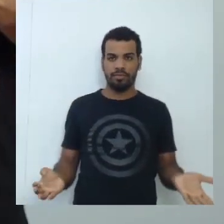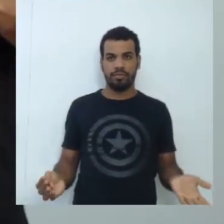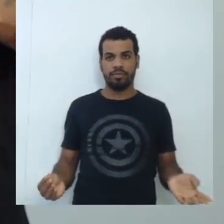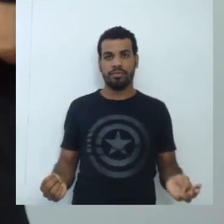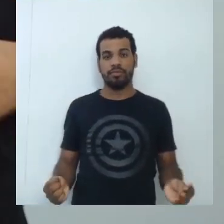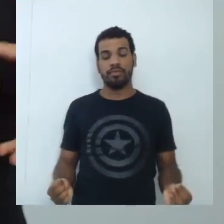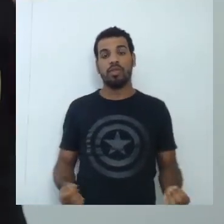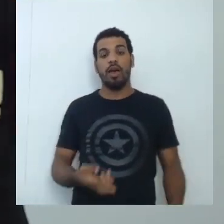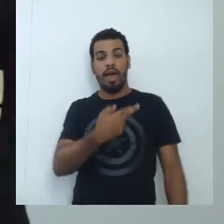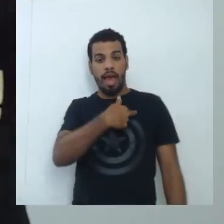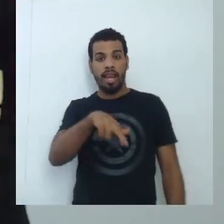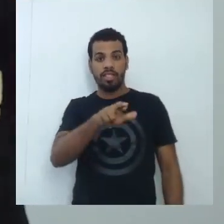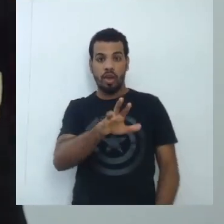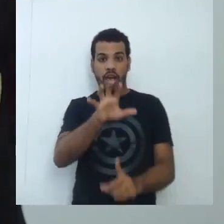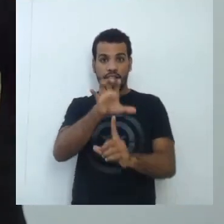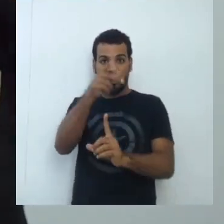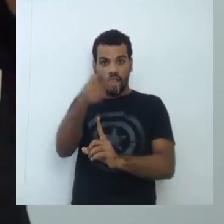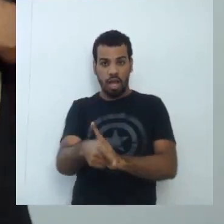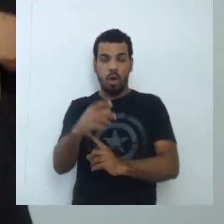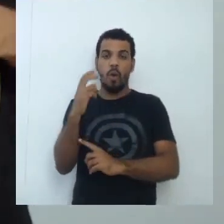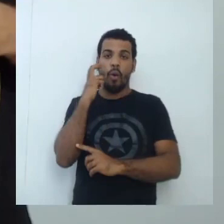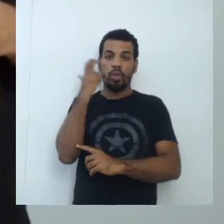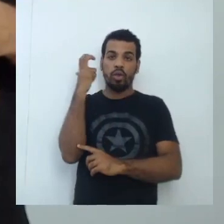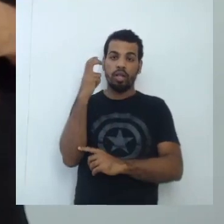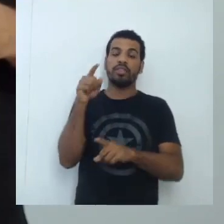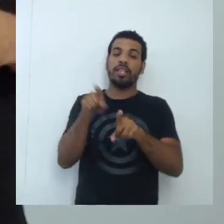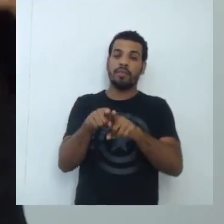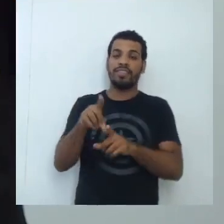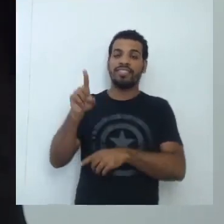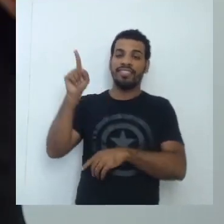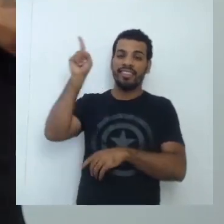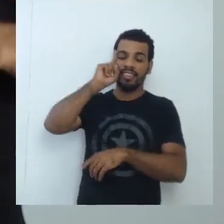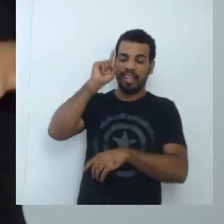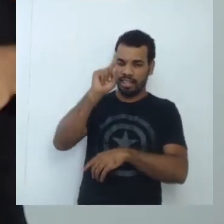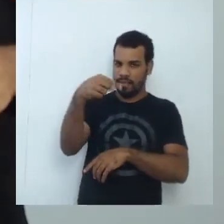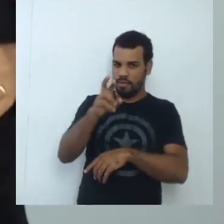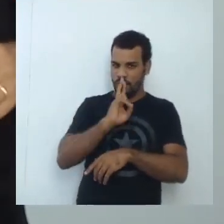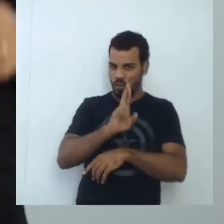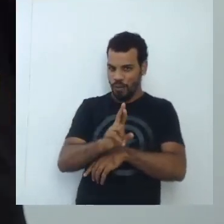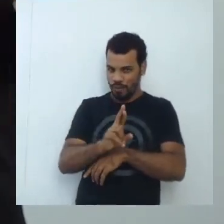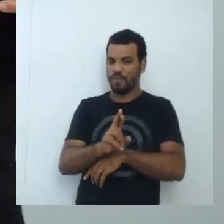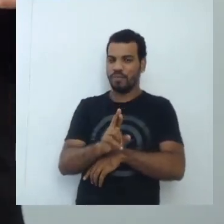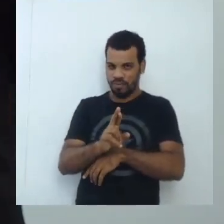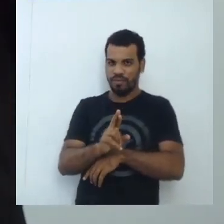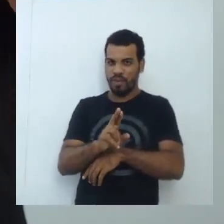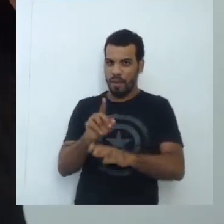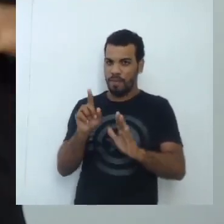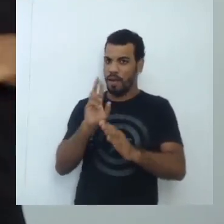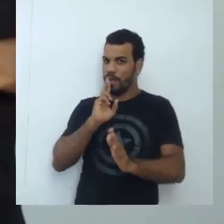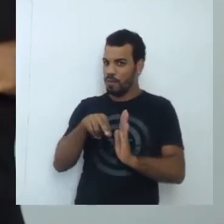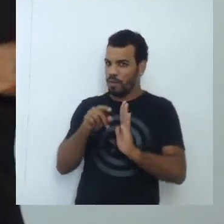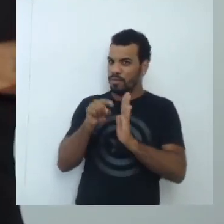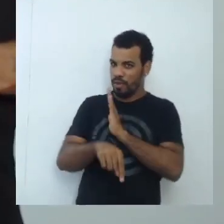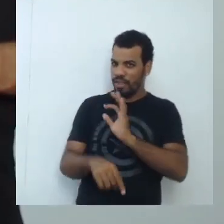religião aí influenciando na nossa cultura, que também influencia na nossa rotina, e daqui a pouco a gente volta com a pergunta e a